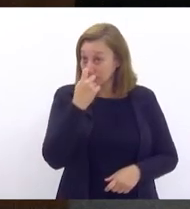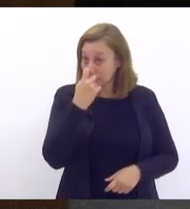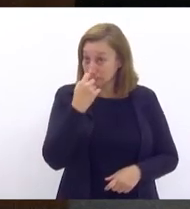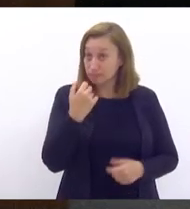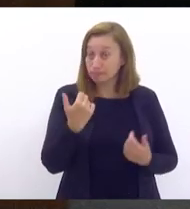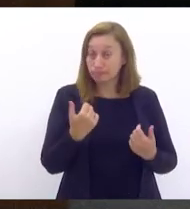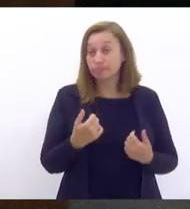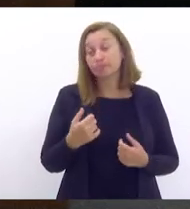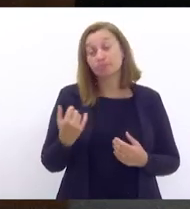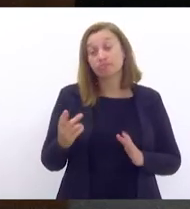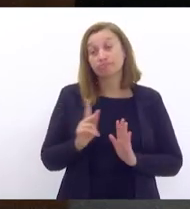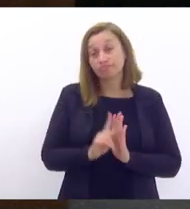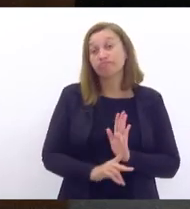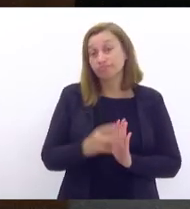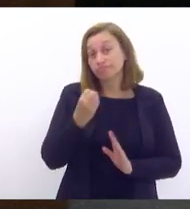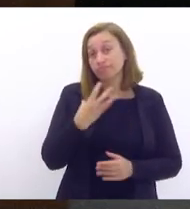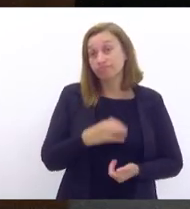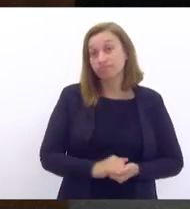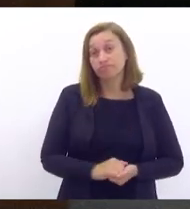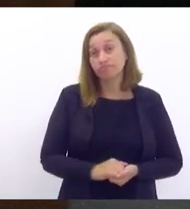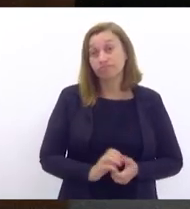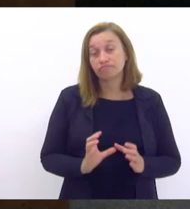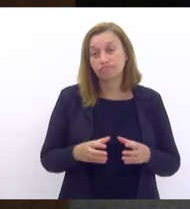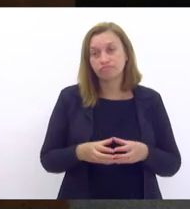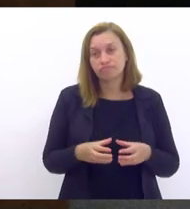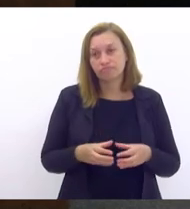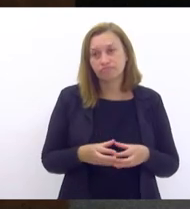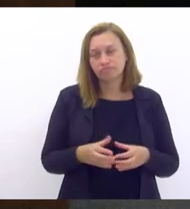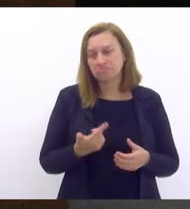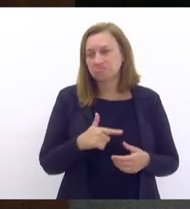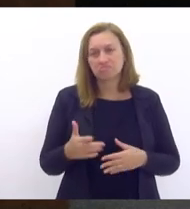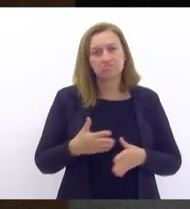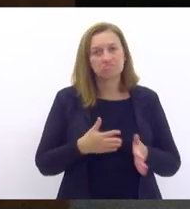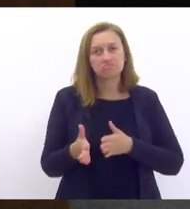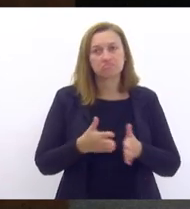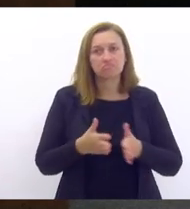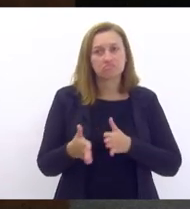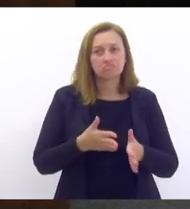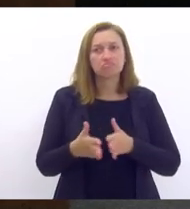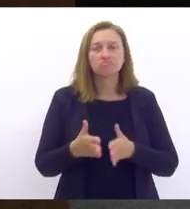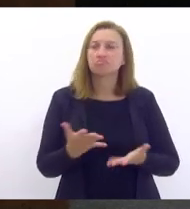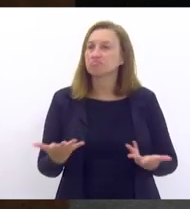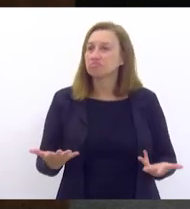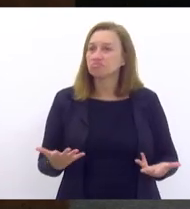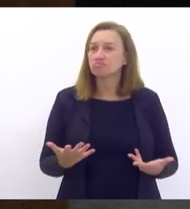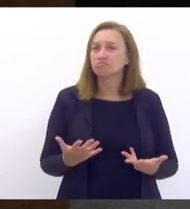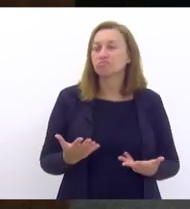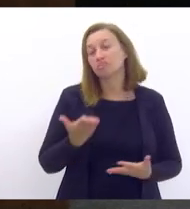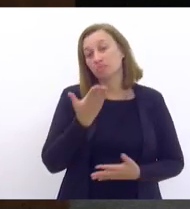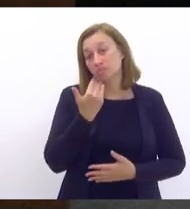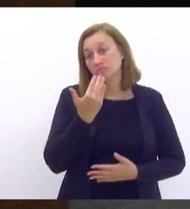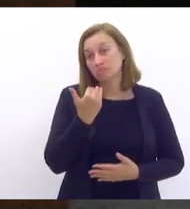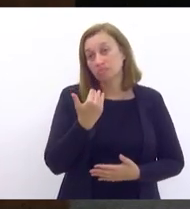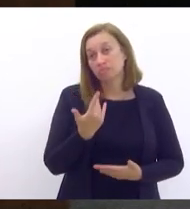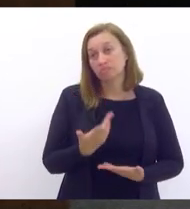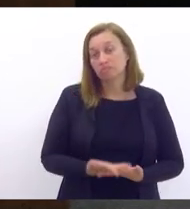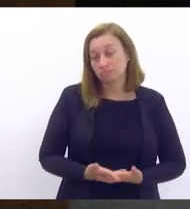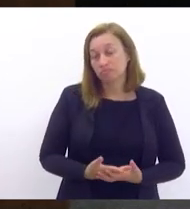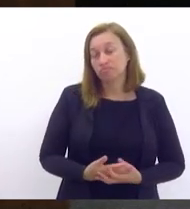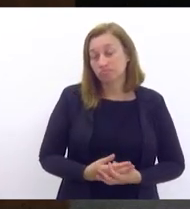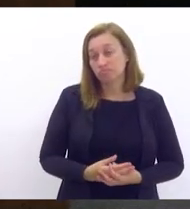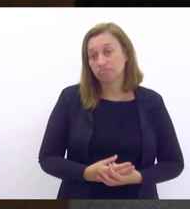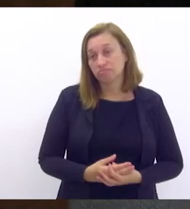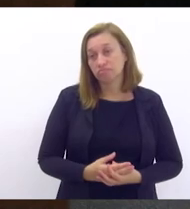projeto muito, muito interessante. Comunidades que sequer têm acesso a uma alimentação, muito menos uma